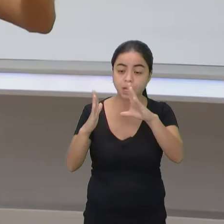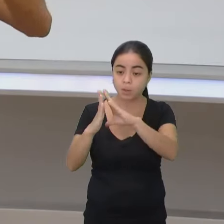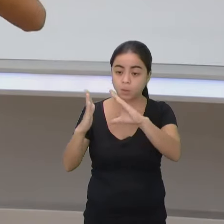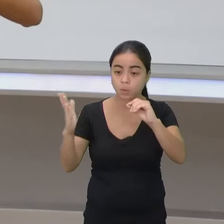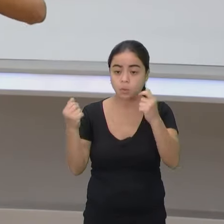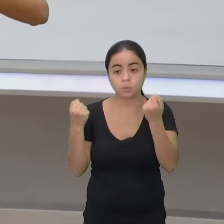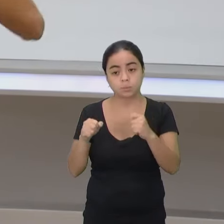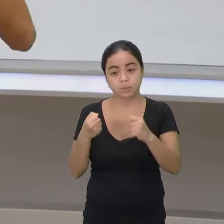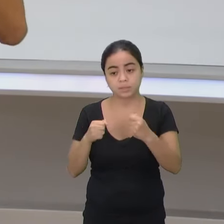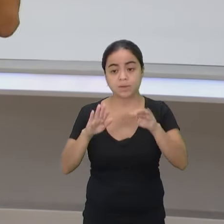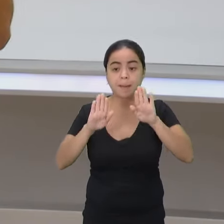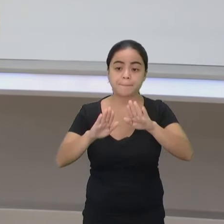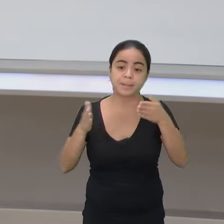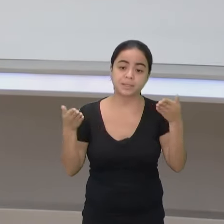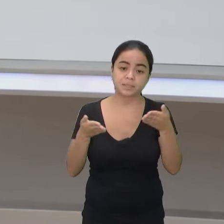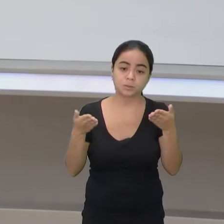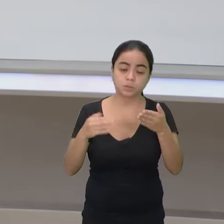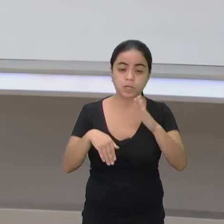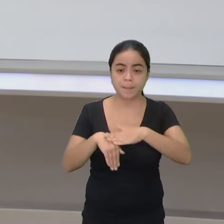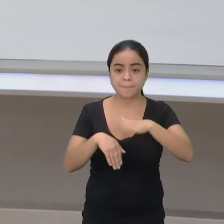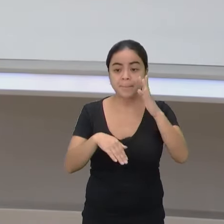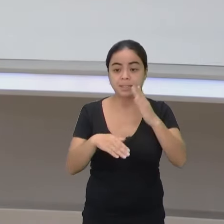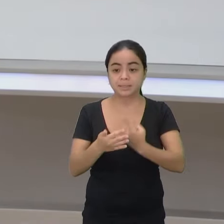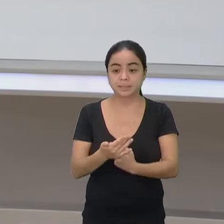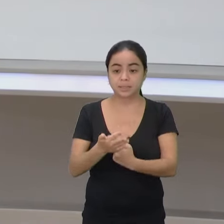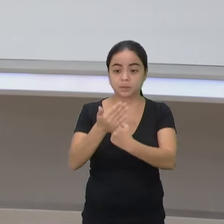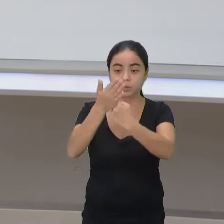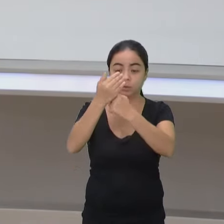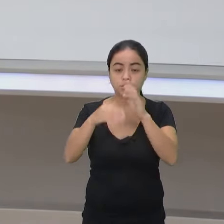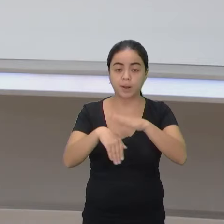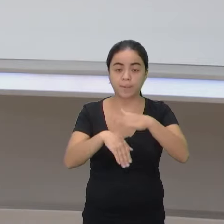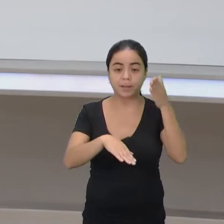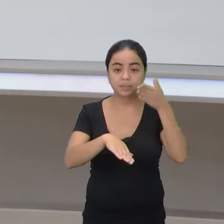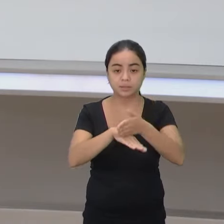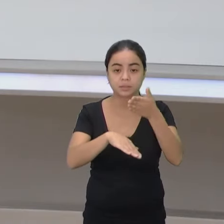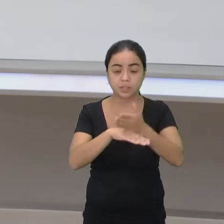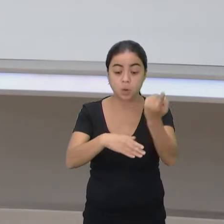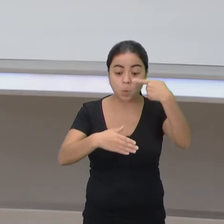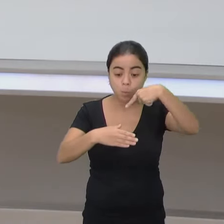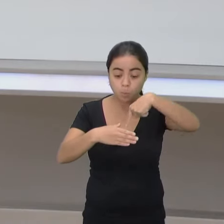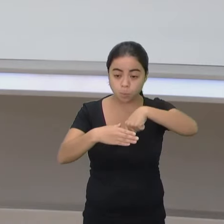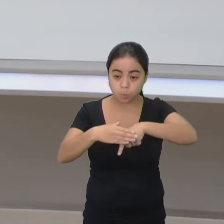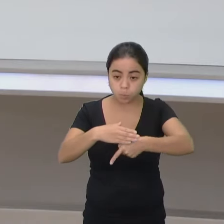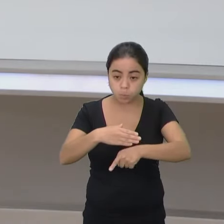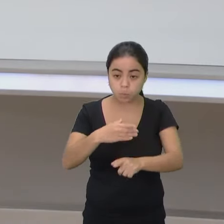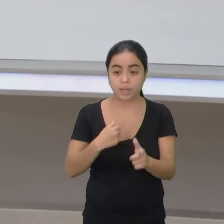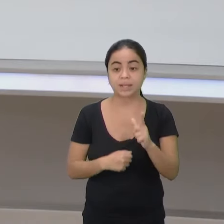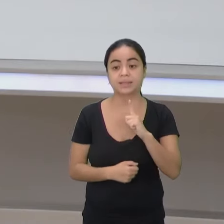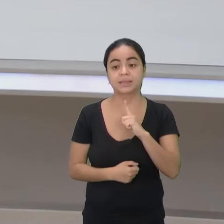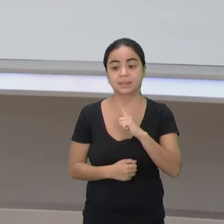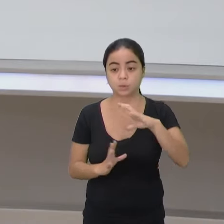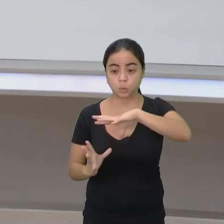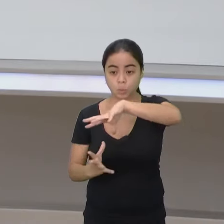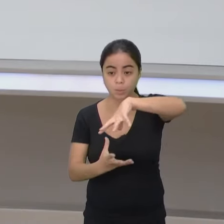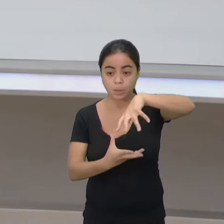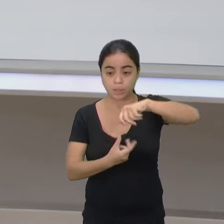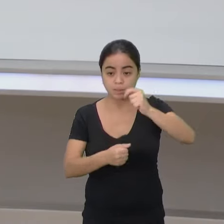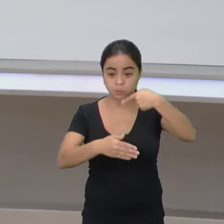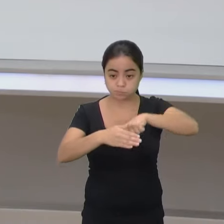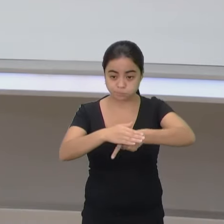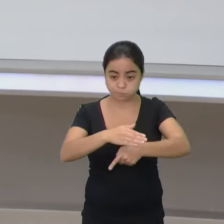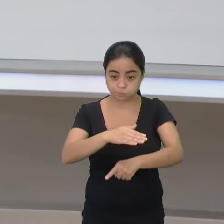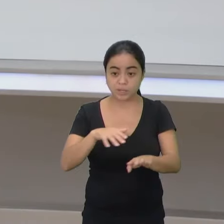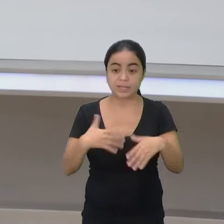precisava, né? Mas hoje, quanto mais tecnologia, mais acesso ao interior do nosso planeta a gente tem e mais fácil